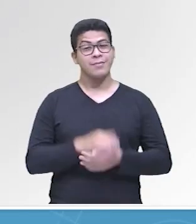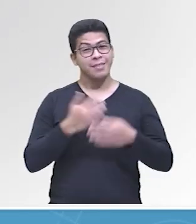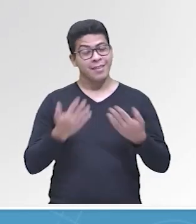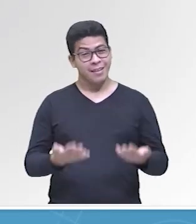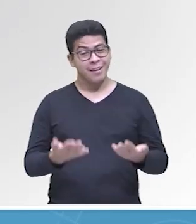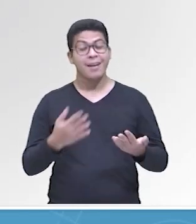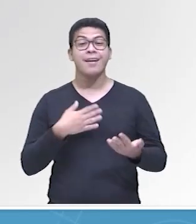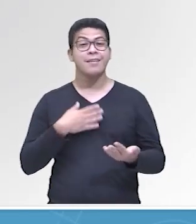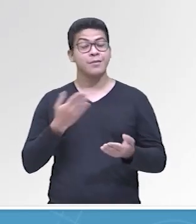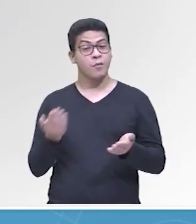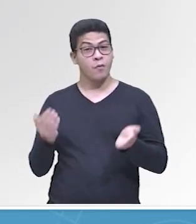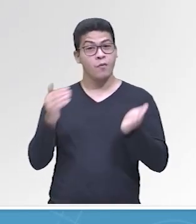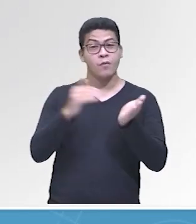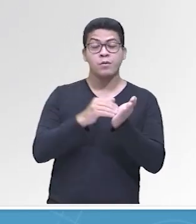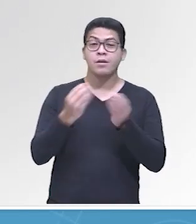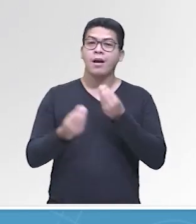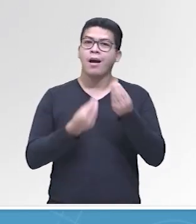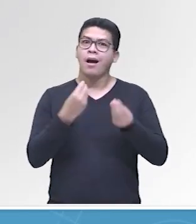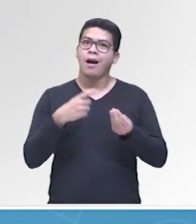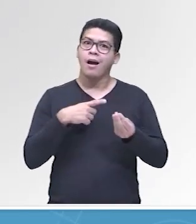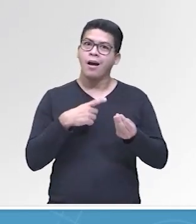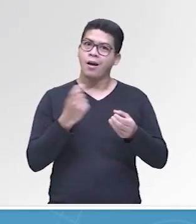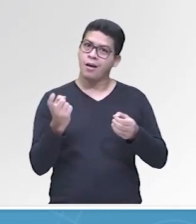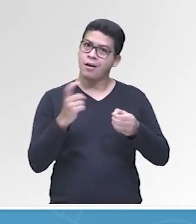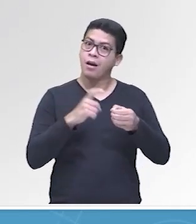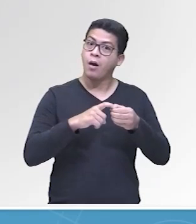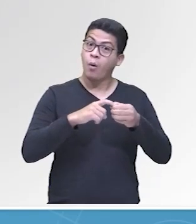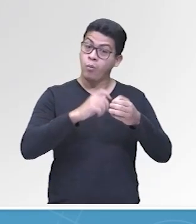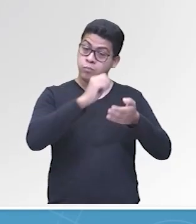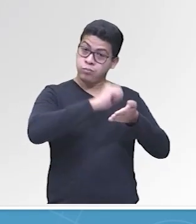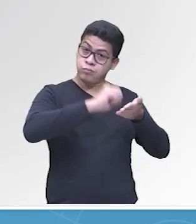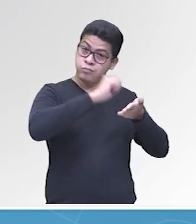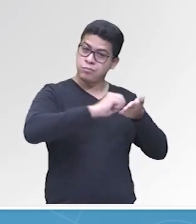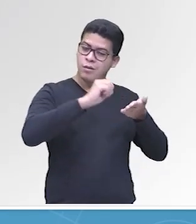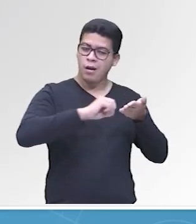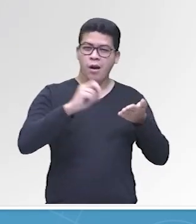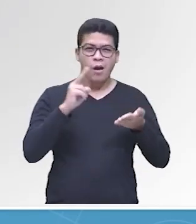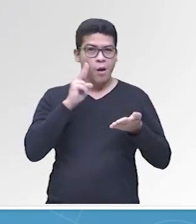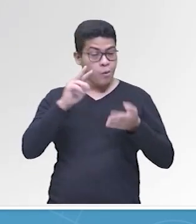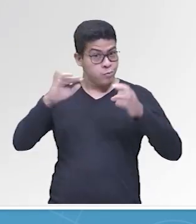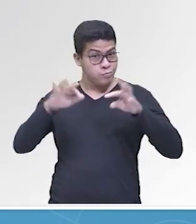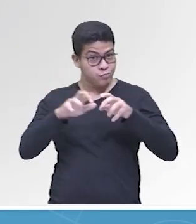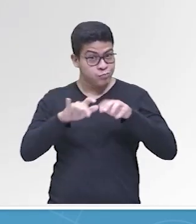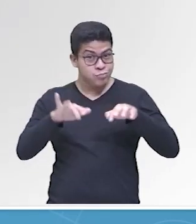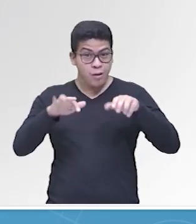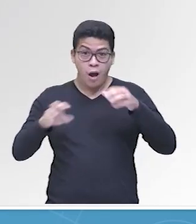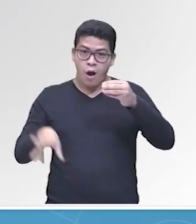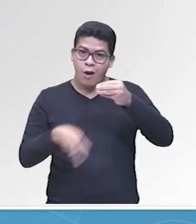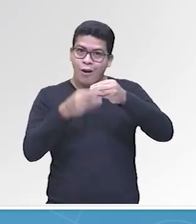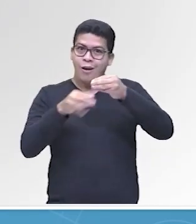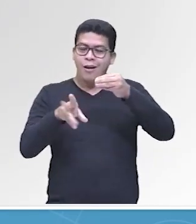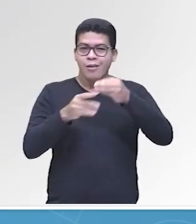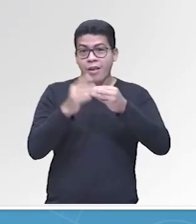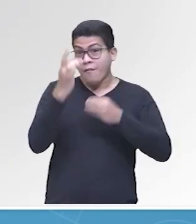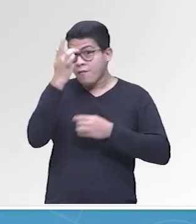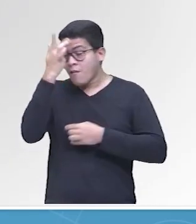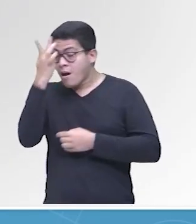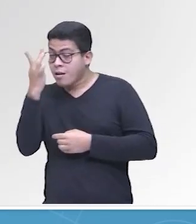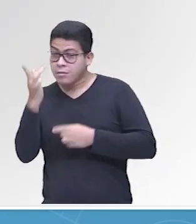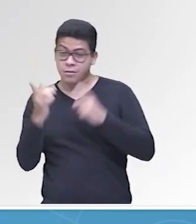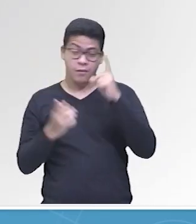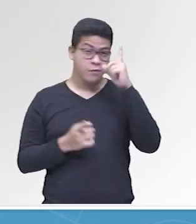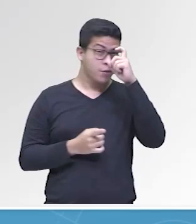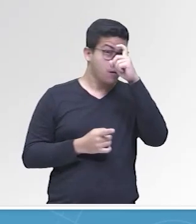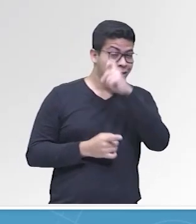bem, vamos retornar à nossa correção e não esqueçam, participem aí no chat. Se foi fácil, se foi difícil, se vocês